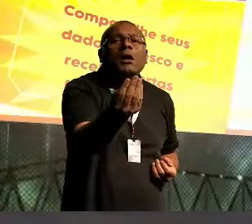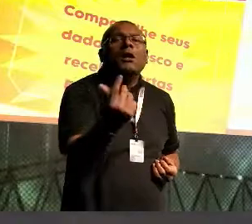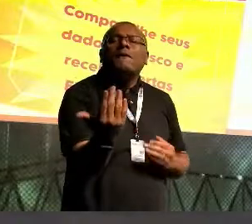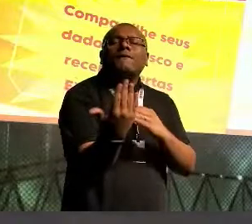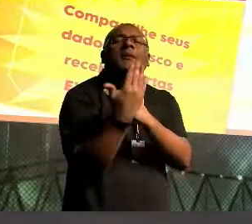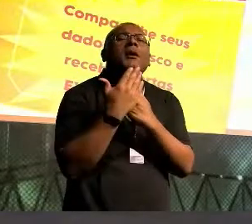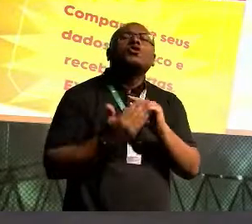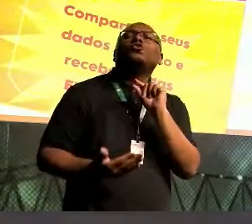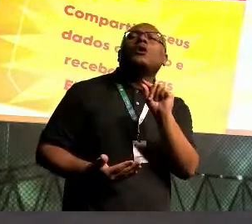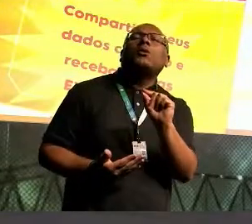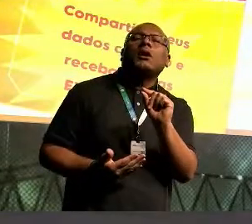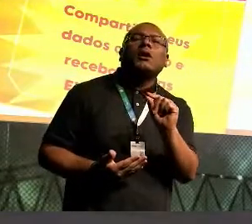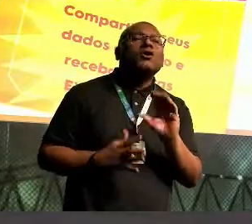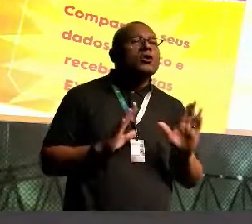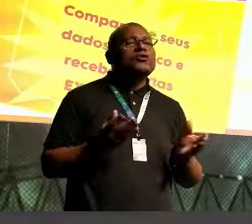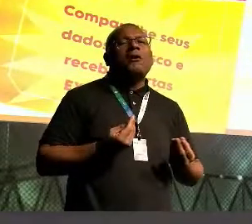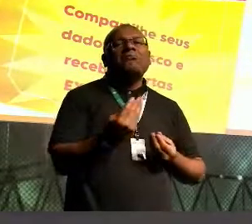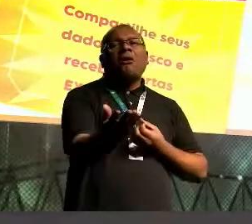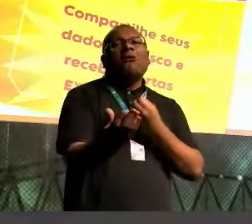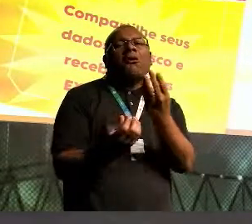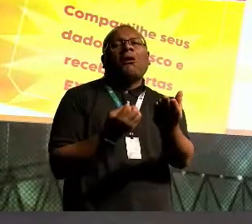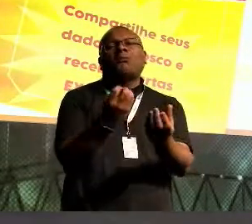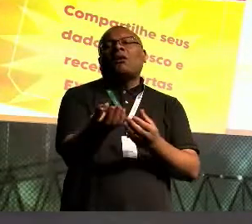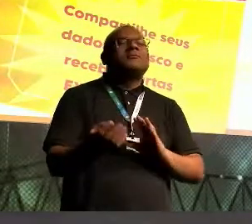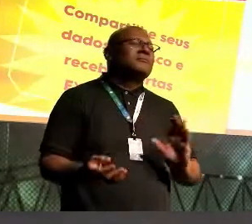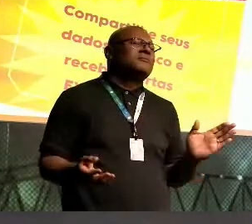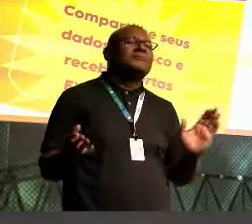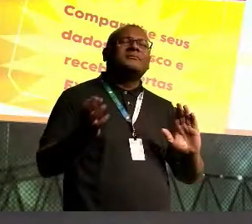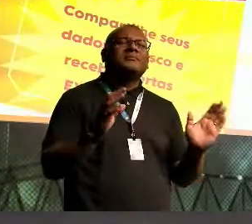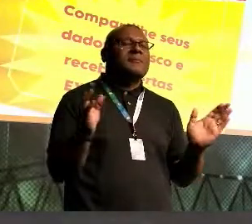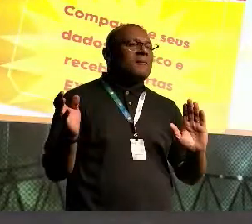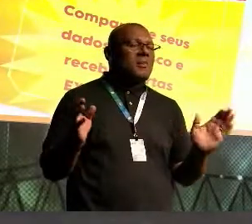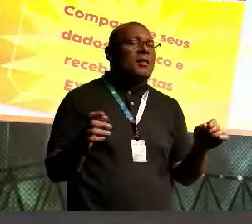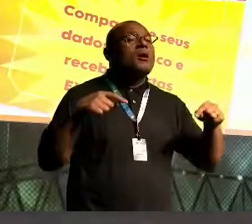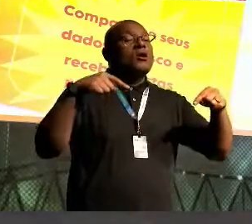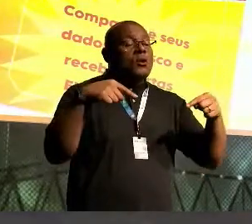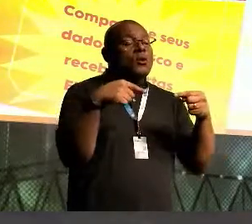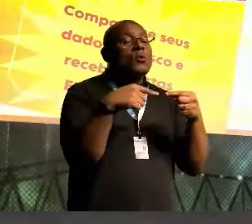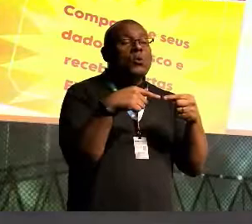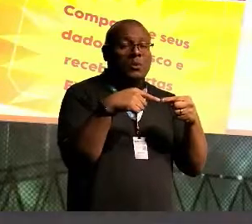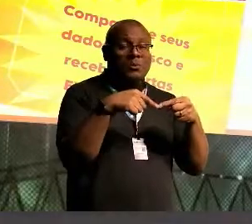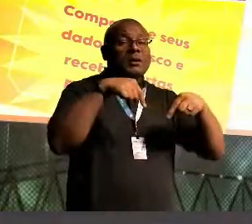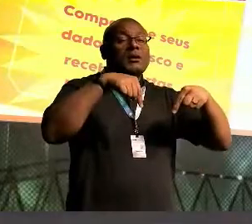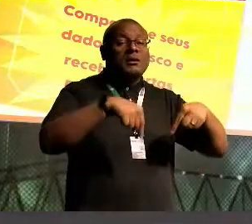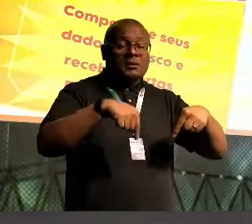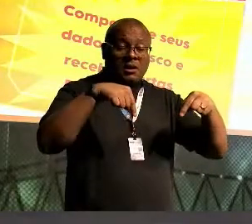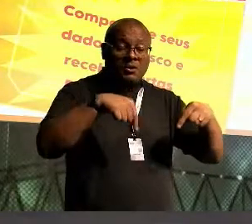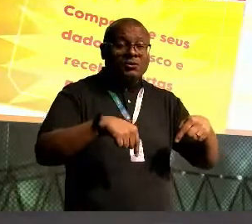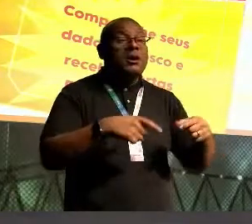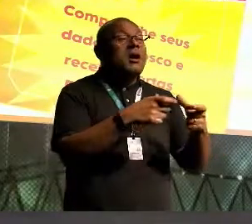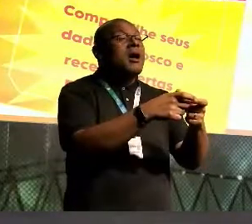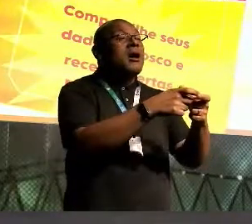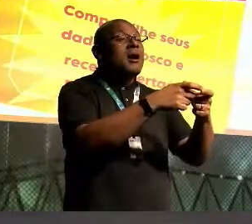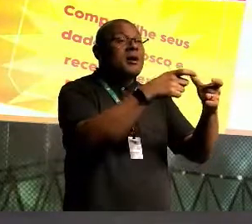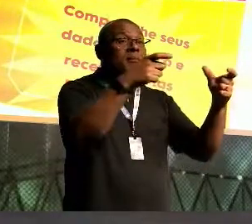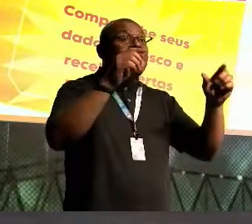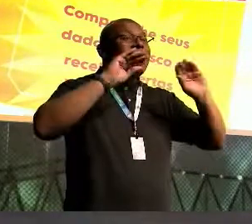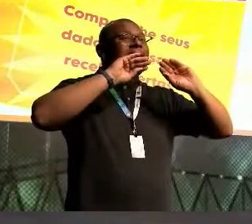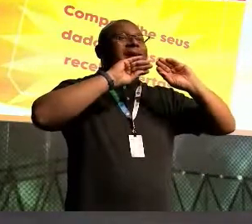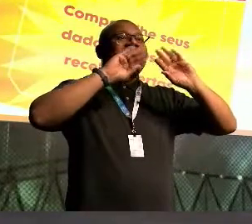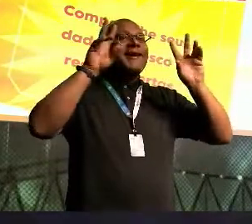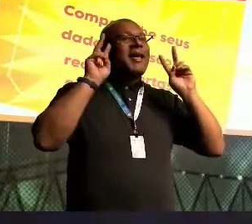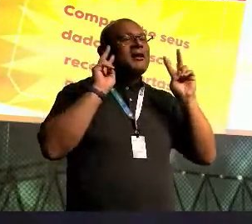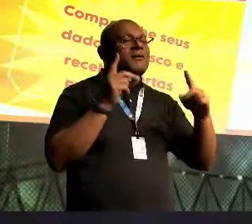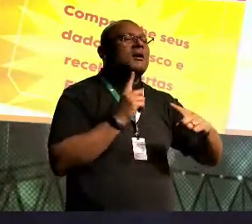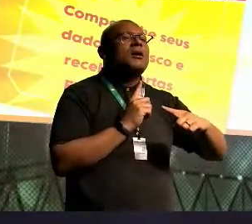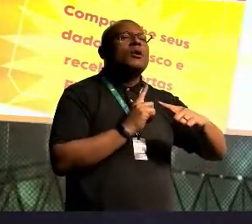ganhando? Não é compartilhar por compartilhar. E é isso que a gente está vendo um pouco, e outros casos não, que já estão com vantagens claras de